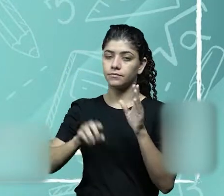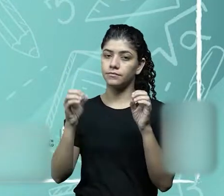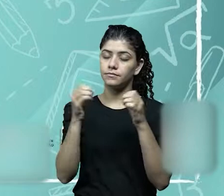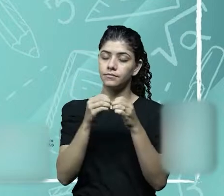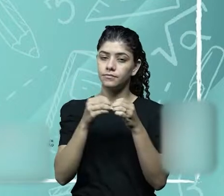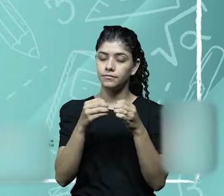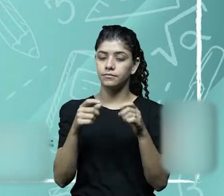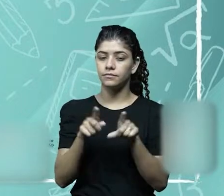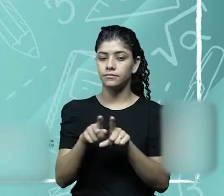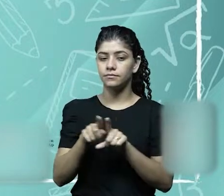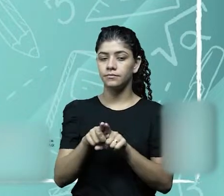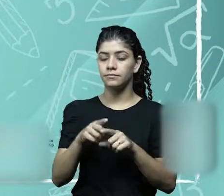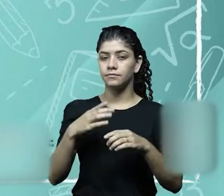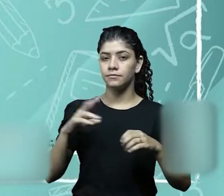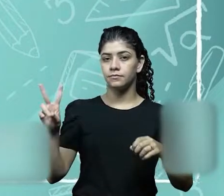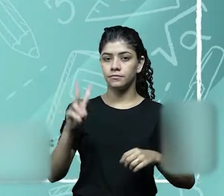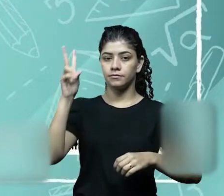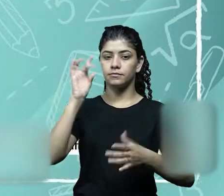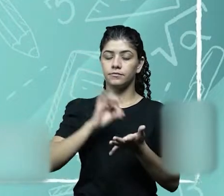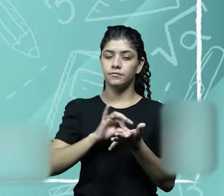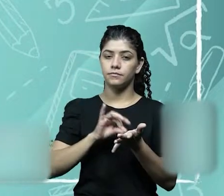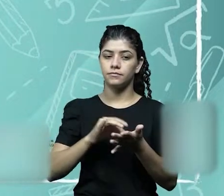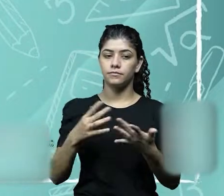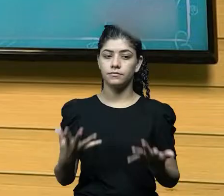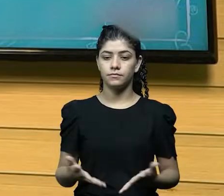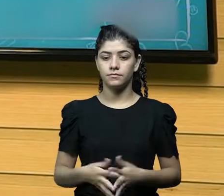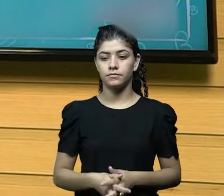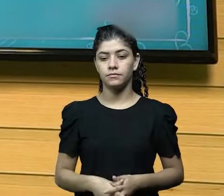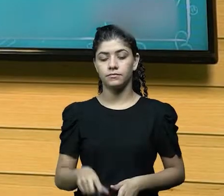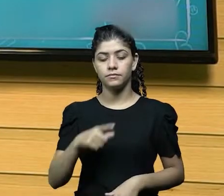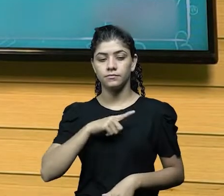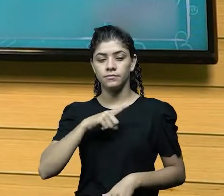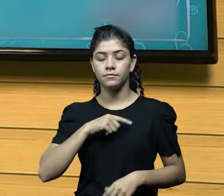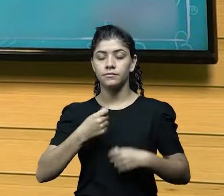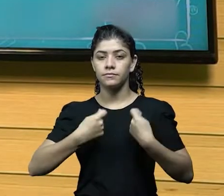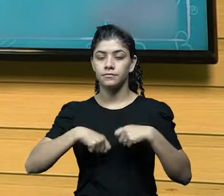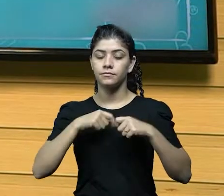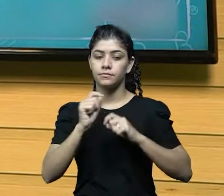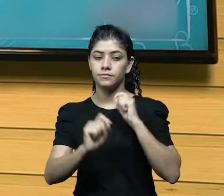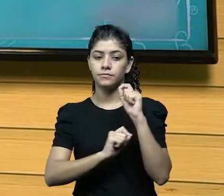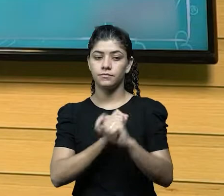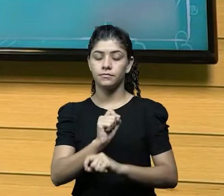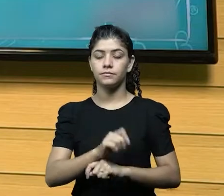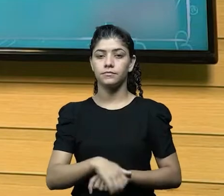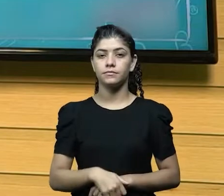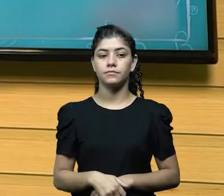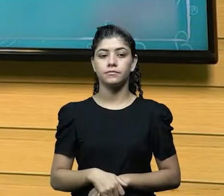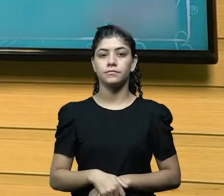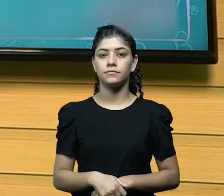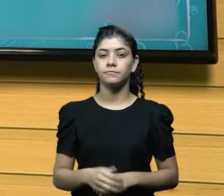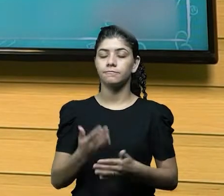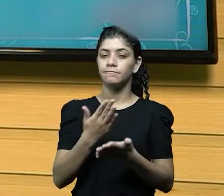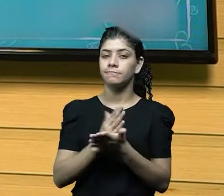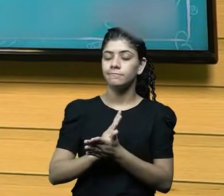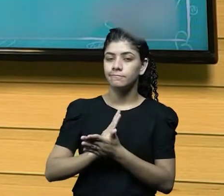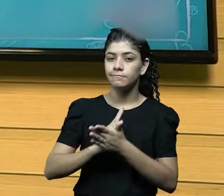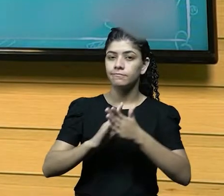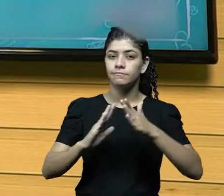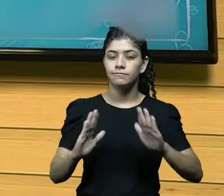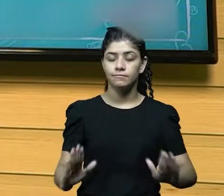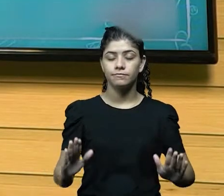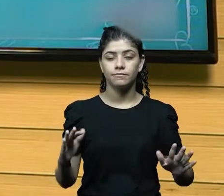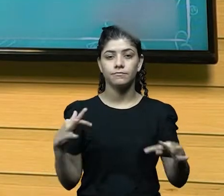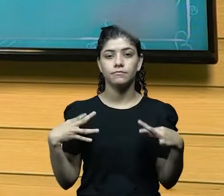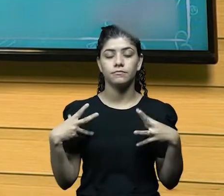possível, tá? E mais próxima do valor verdadeiro. Para isso temos que realmente